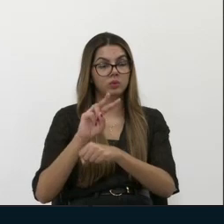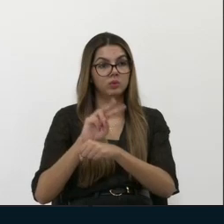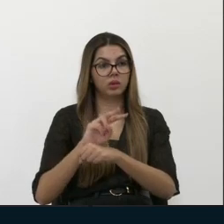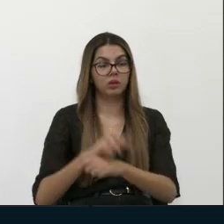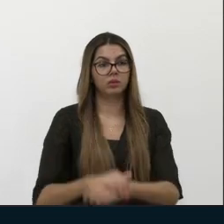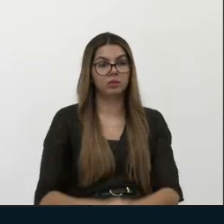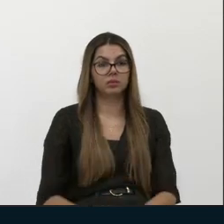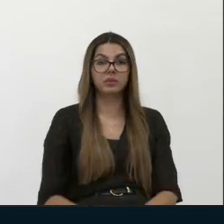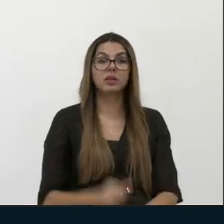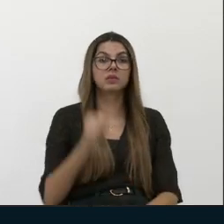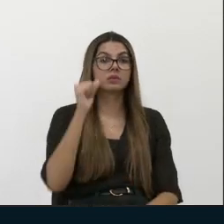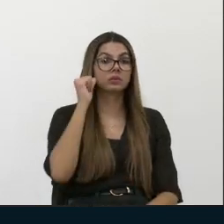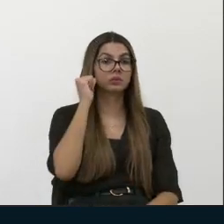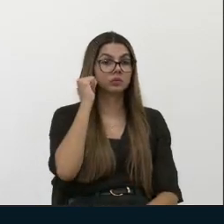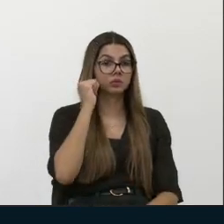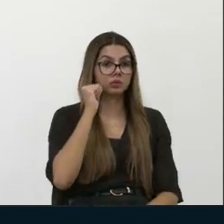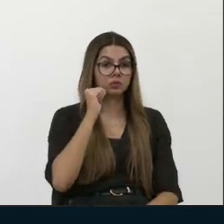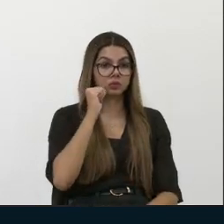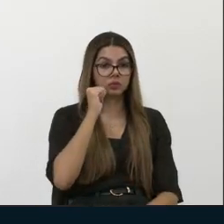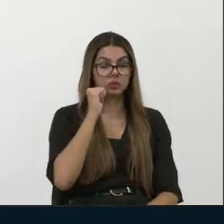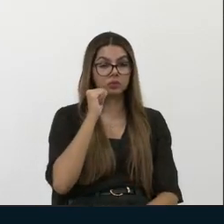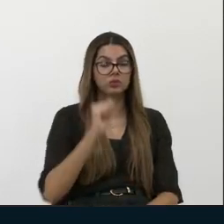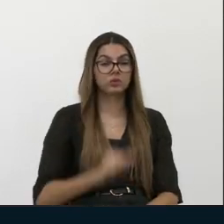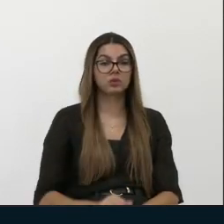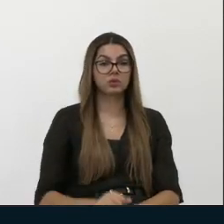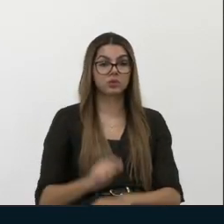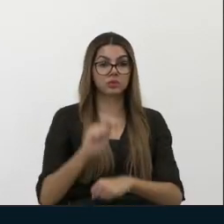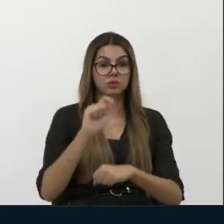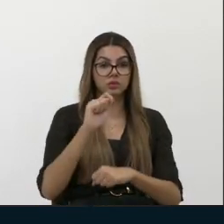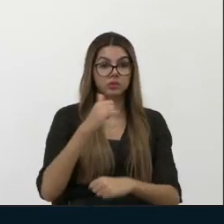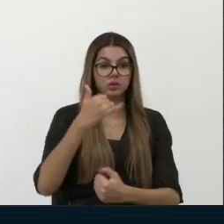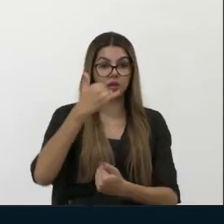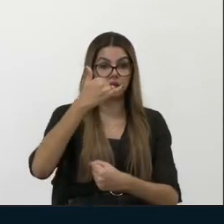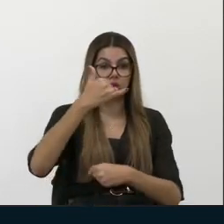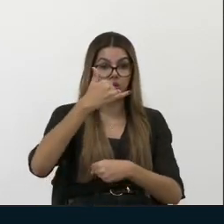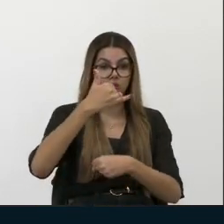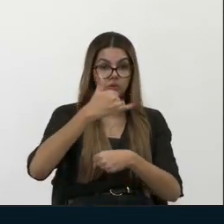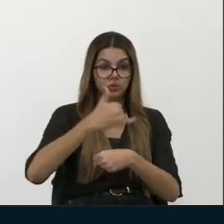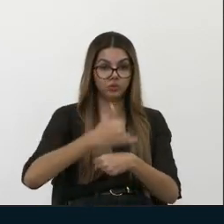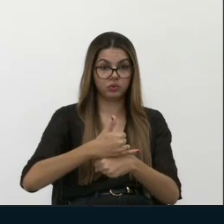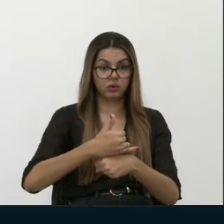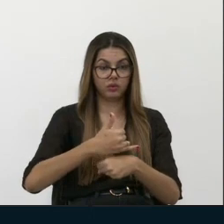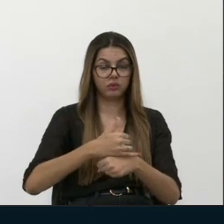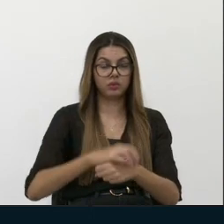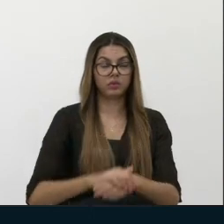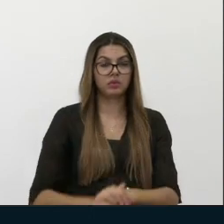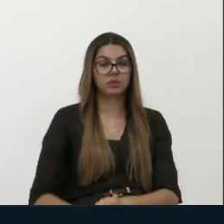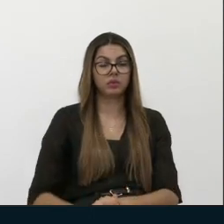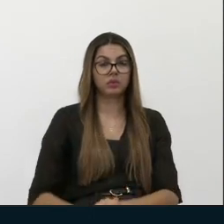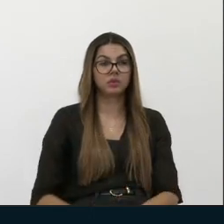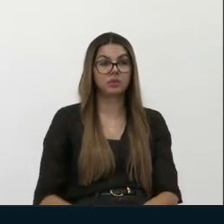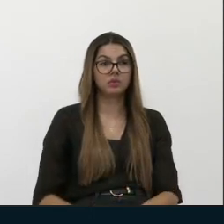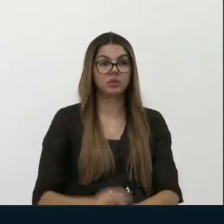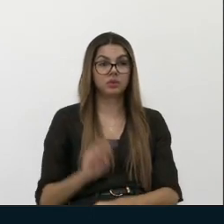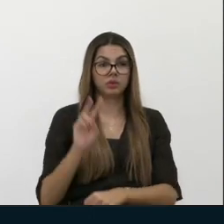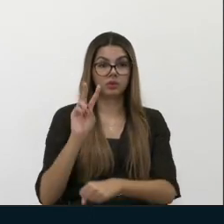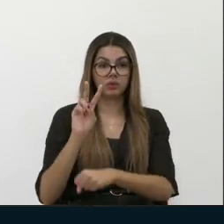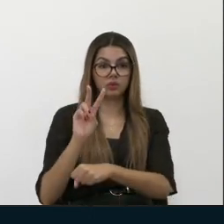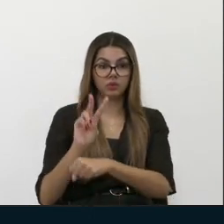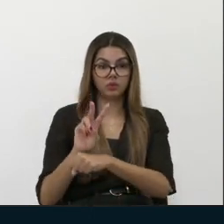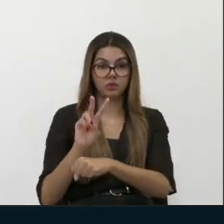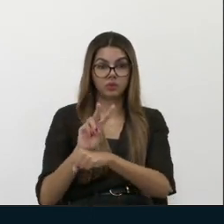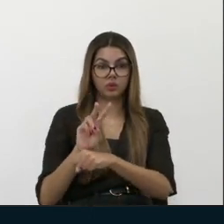Simplesmente essa senhora é supervisora da castração do Departamento de